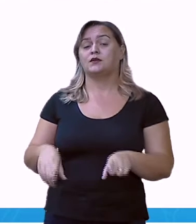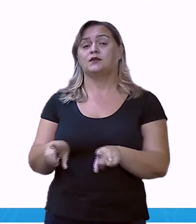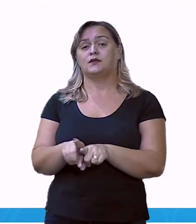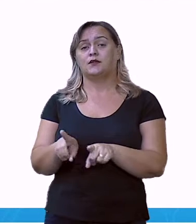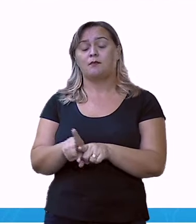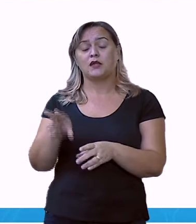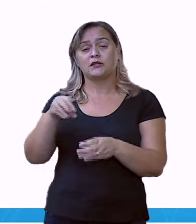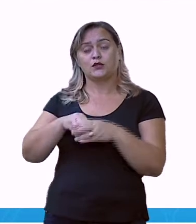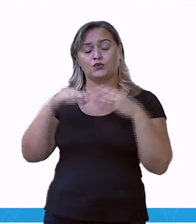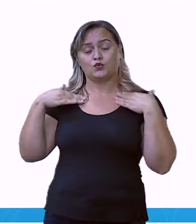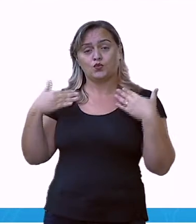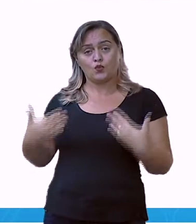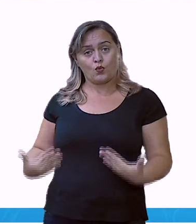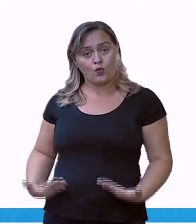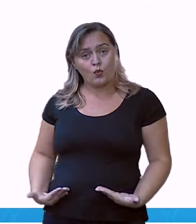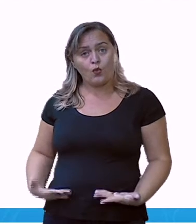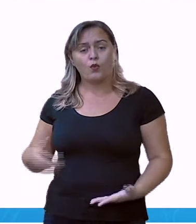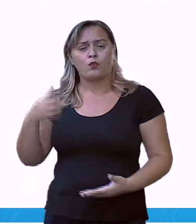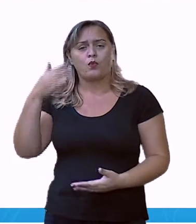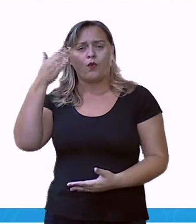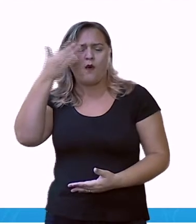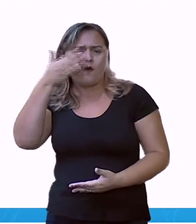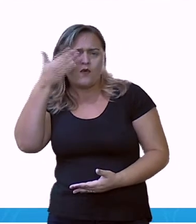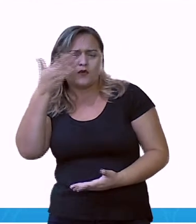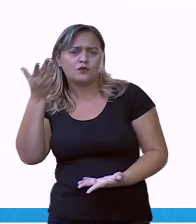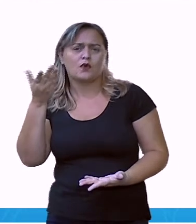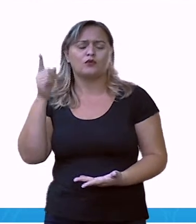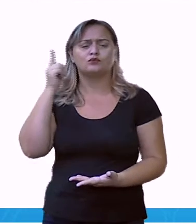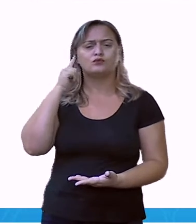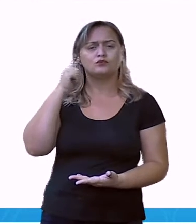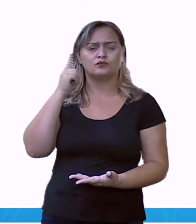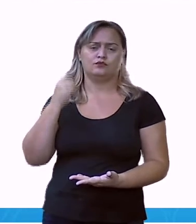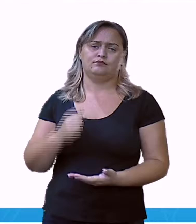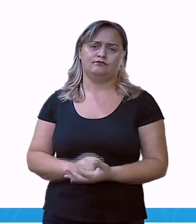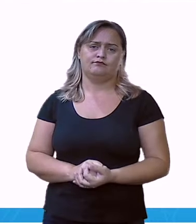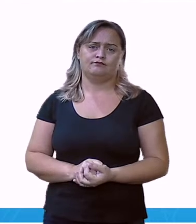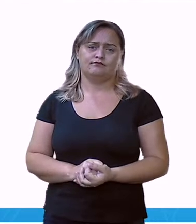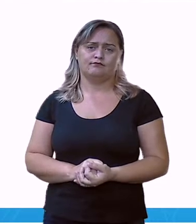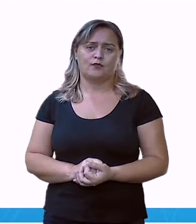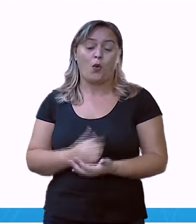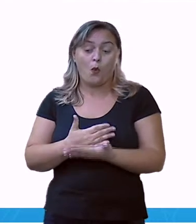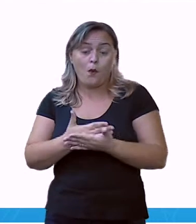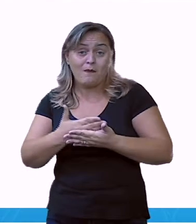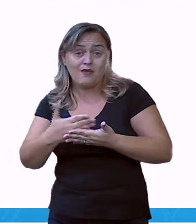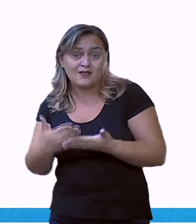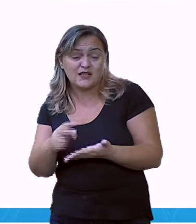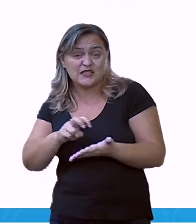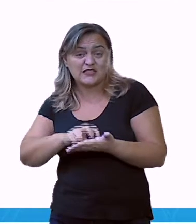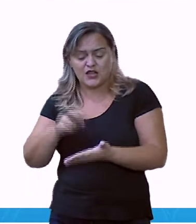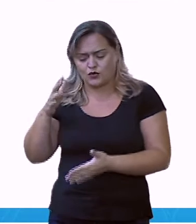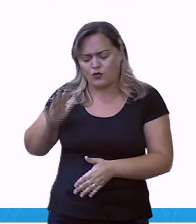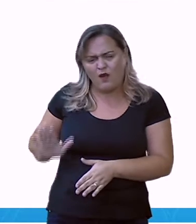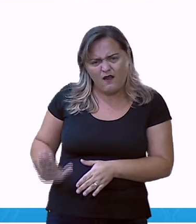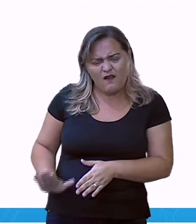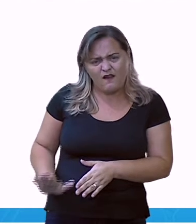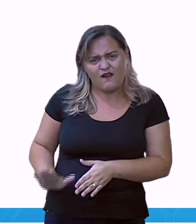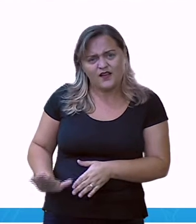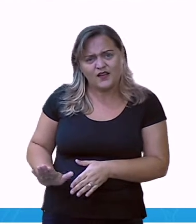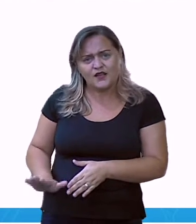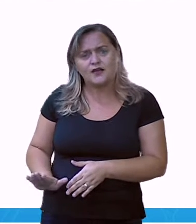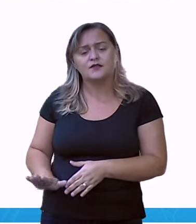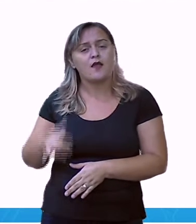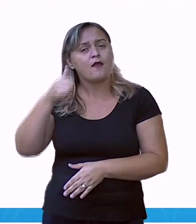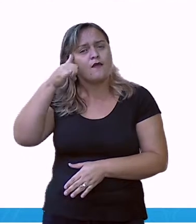endócrinas, auditivas e visuais. Muitas vezes o tratamento precoce pode até impedir esses problemas que cheguem a